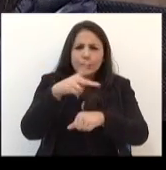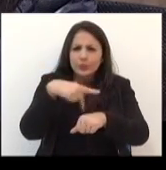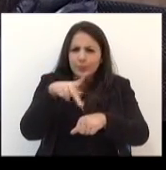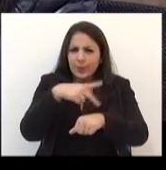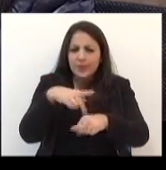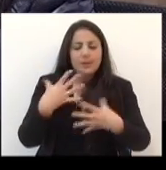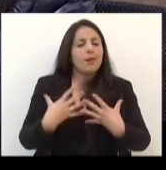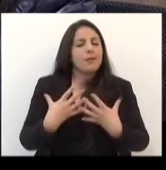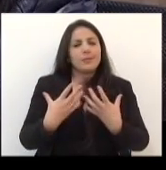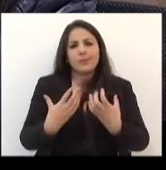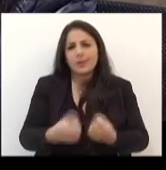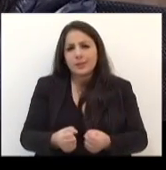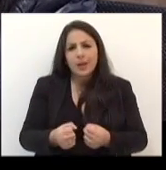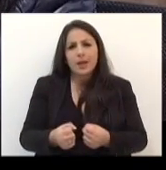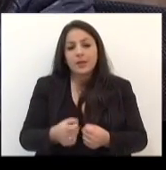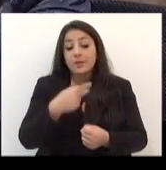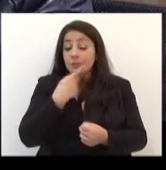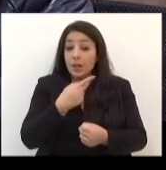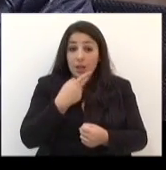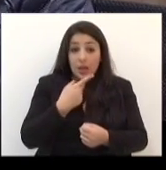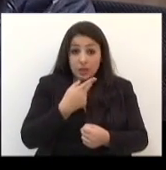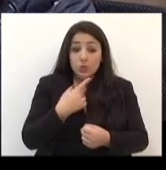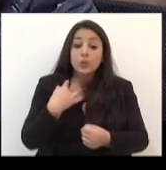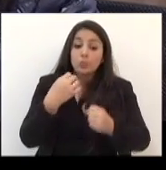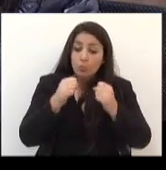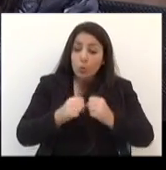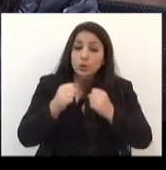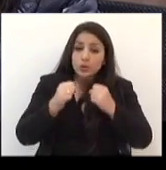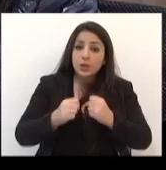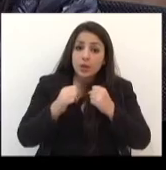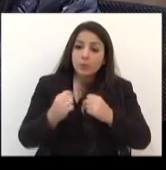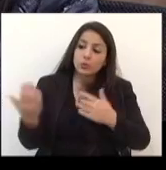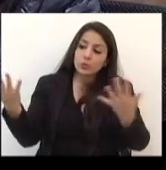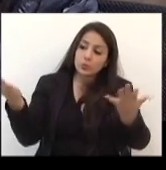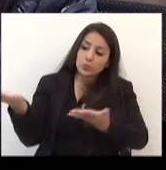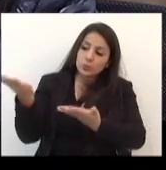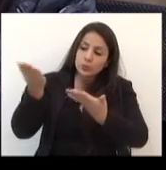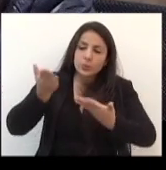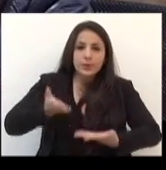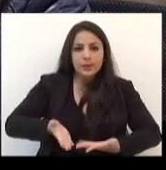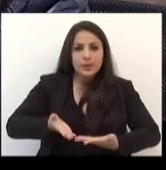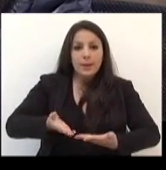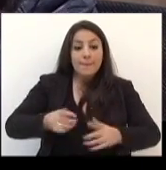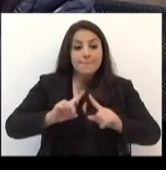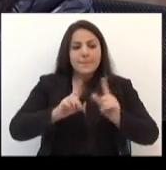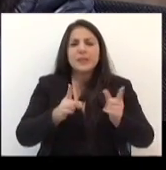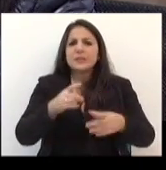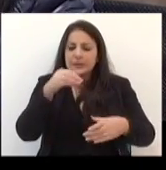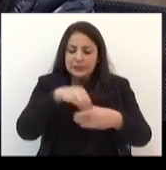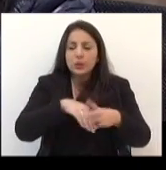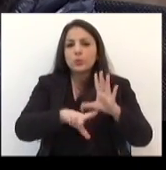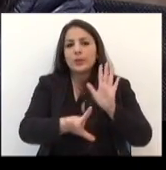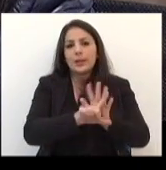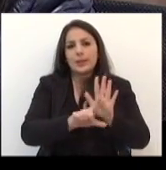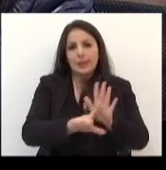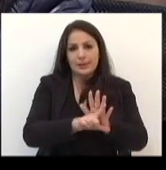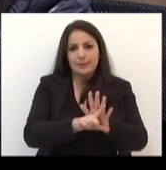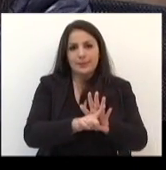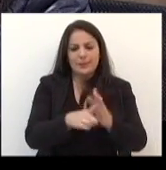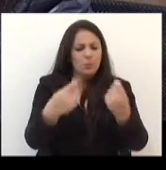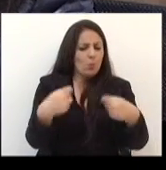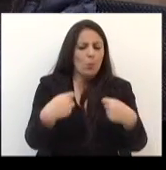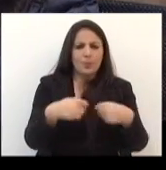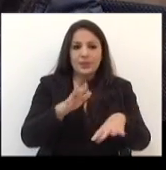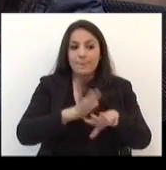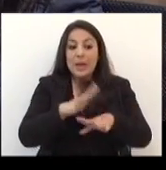países foram unânimes, de dizer que não só podemos recebê-los, mas como queremos recebê-los legalmente. Legalmente, eles